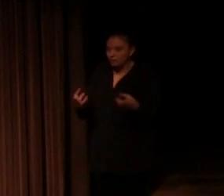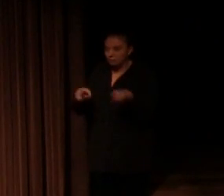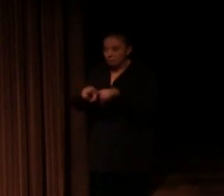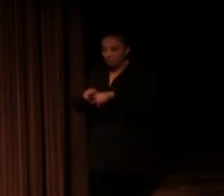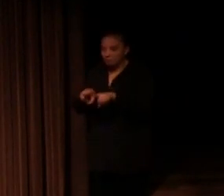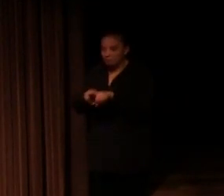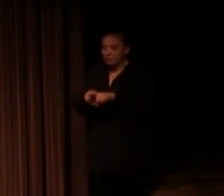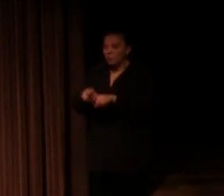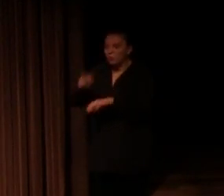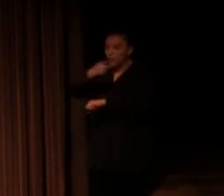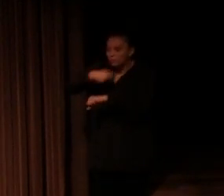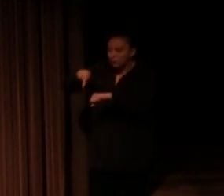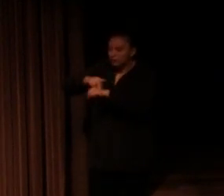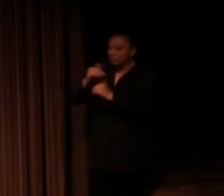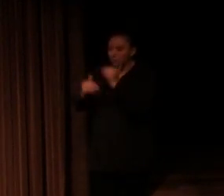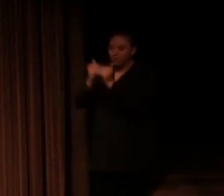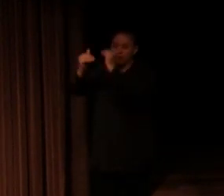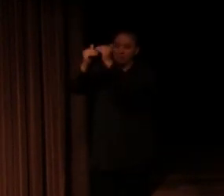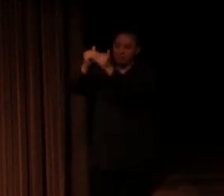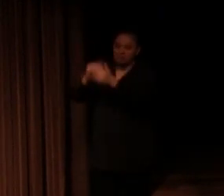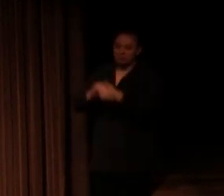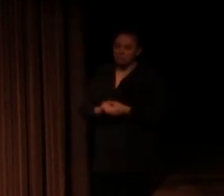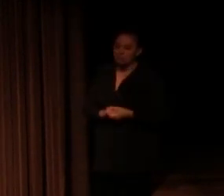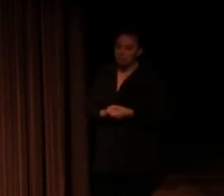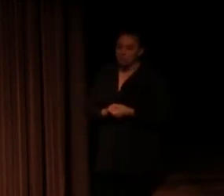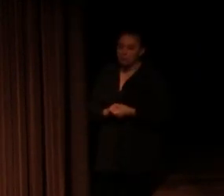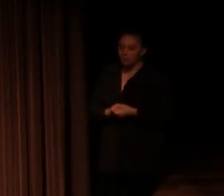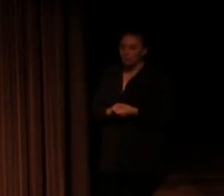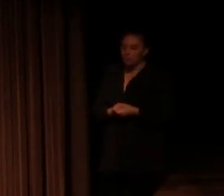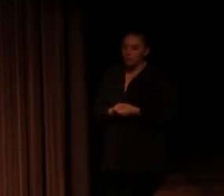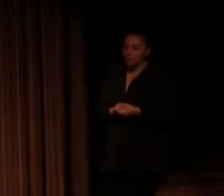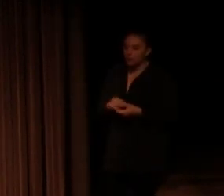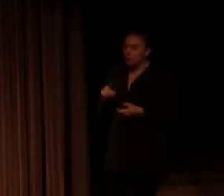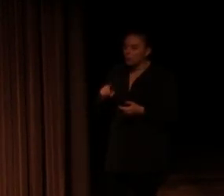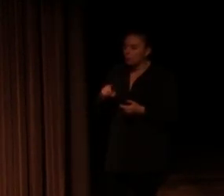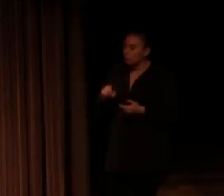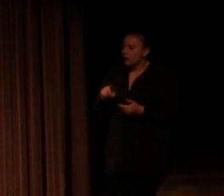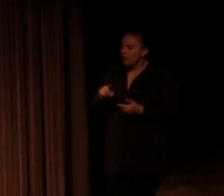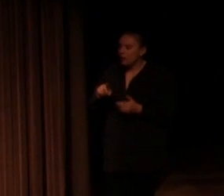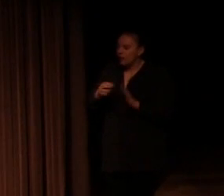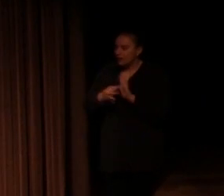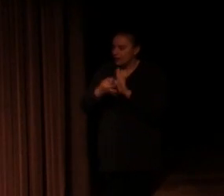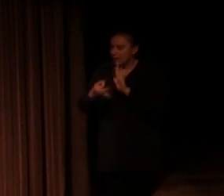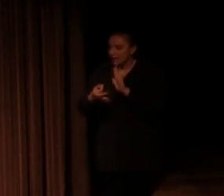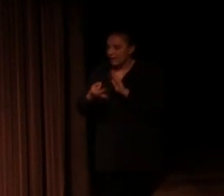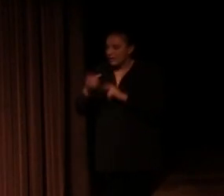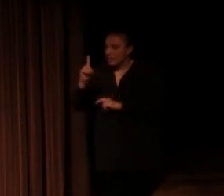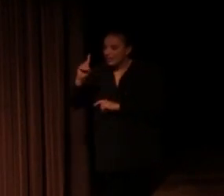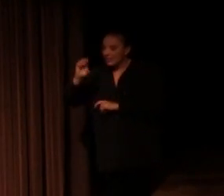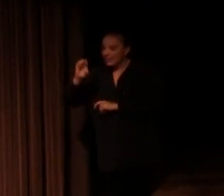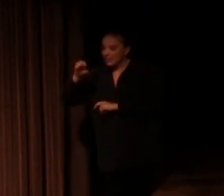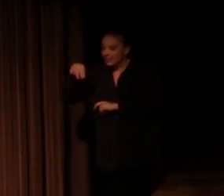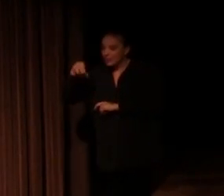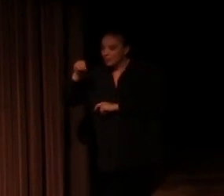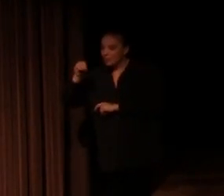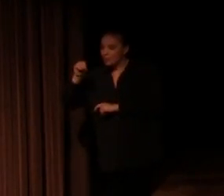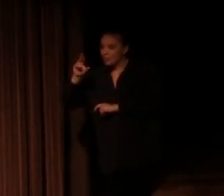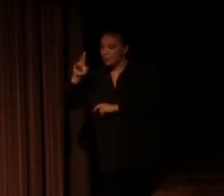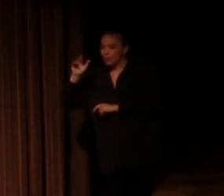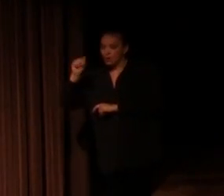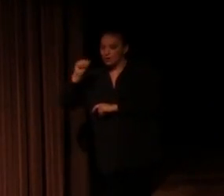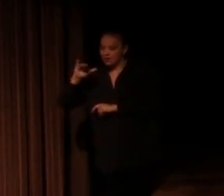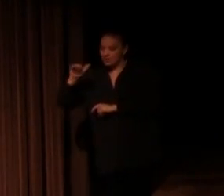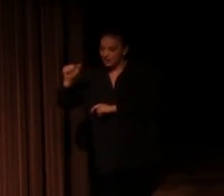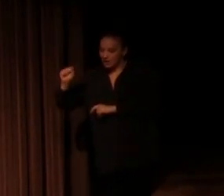países desenvolvidos não são democráticos porque são ricos são ricos e desenvolvidos